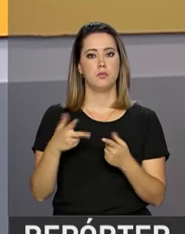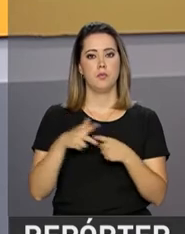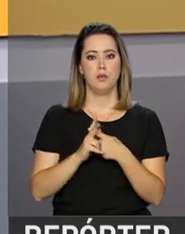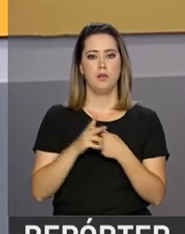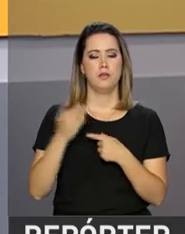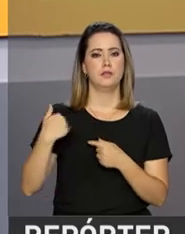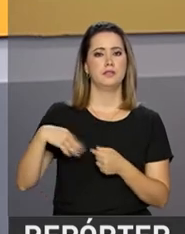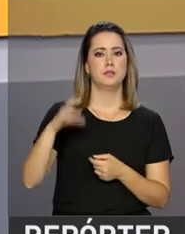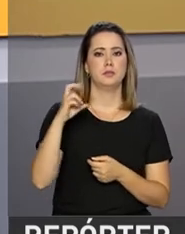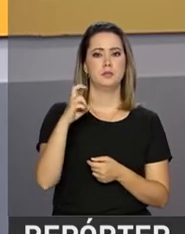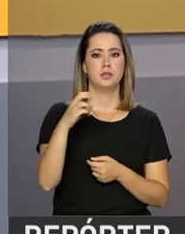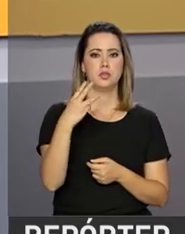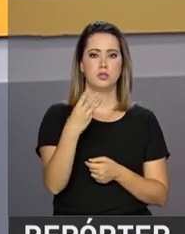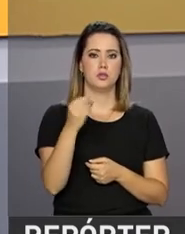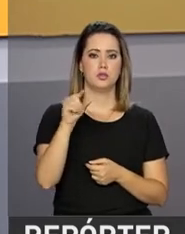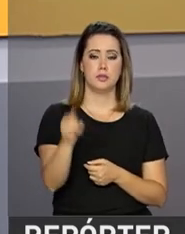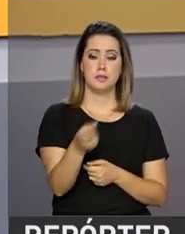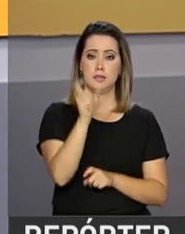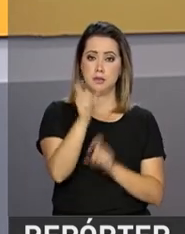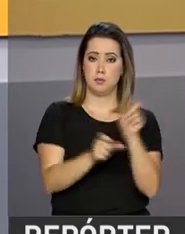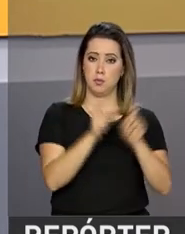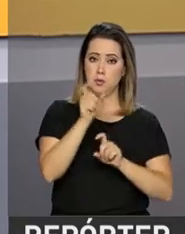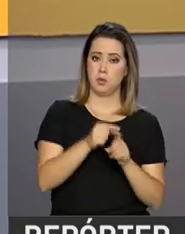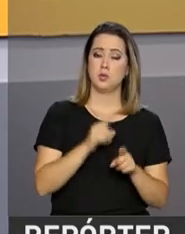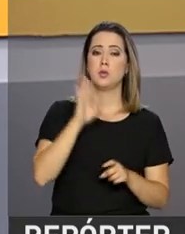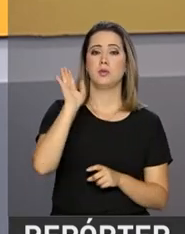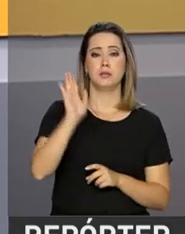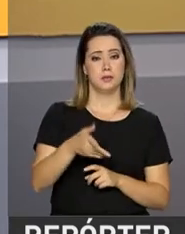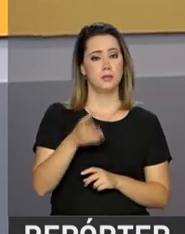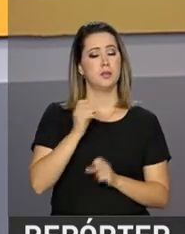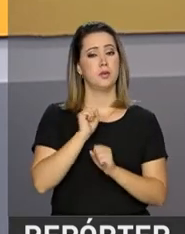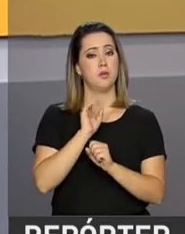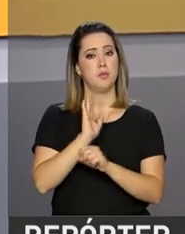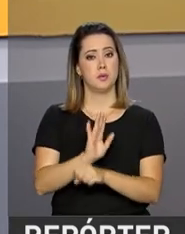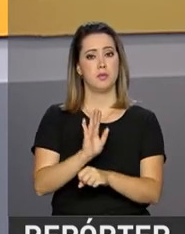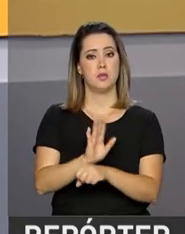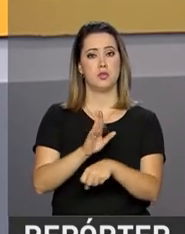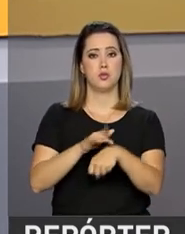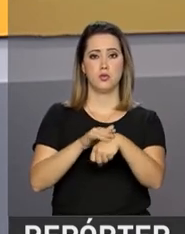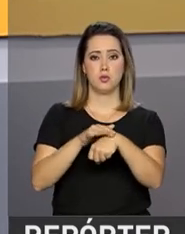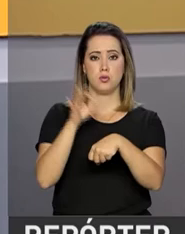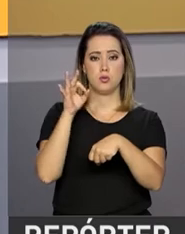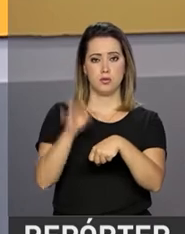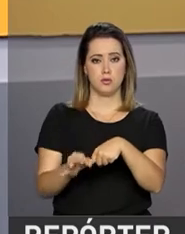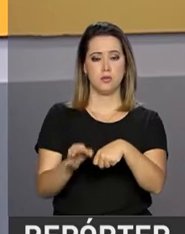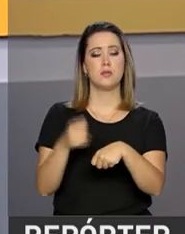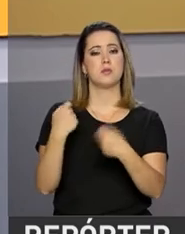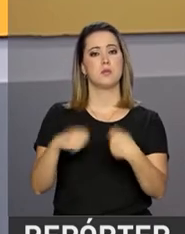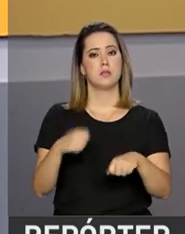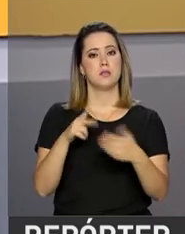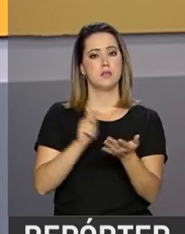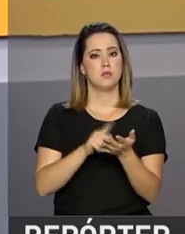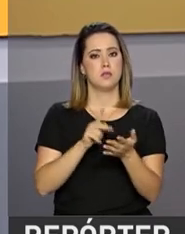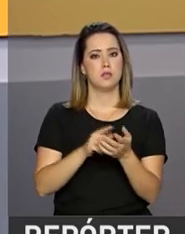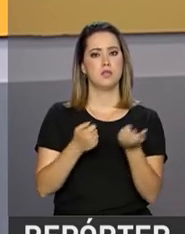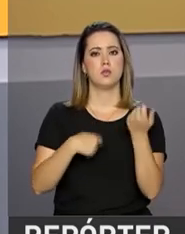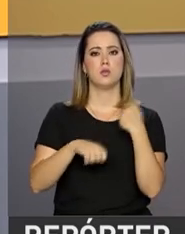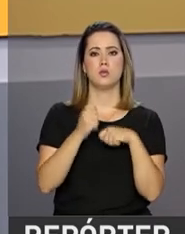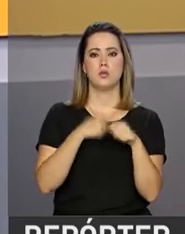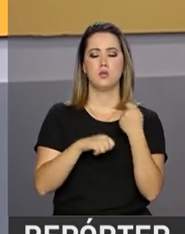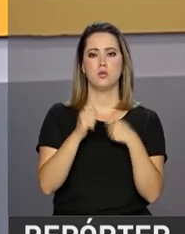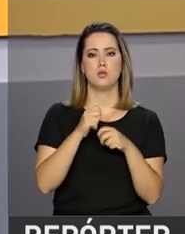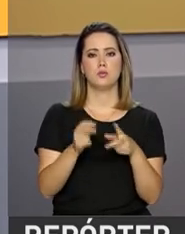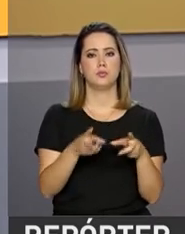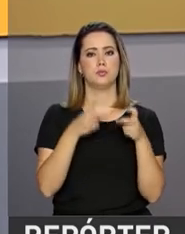alcança 530 mil benefícios e é uma forma de garantir o auxílio-doença a quem de fato precisa. A economia